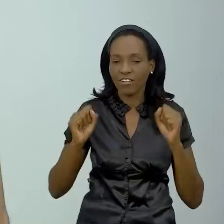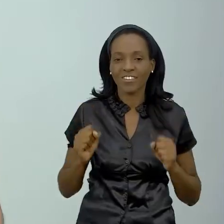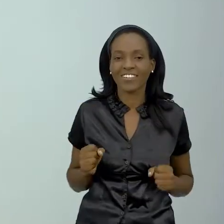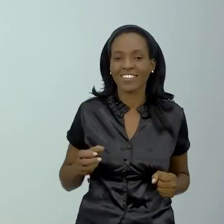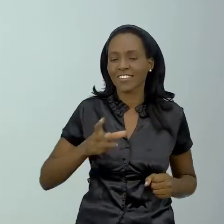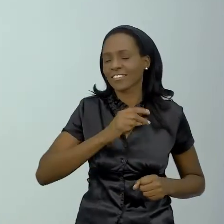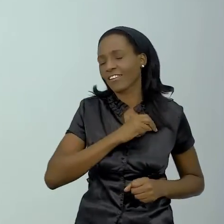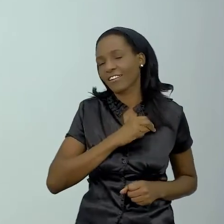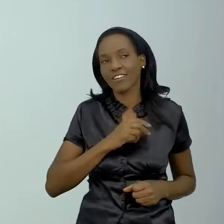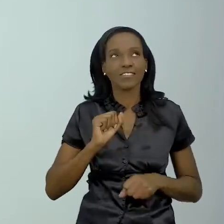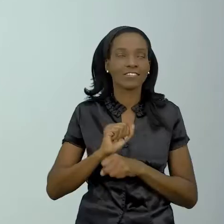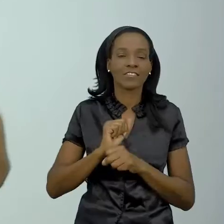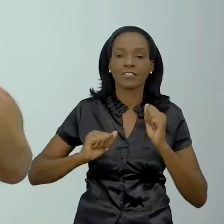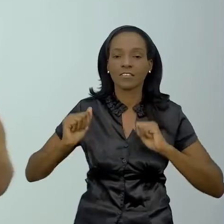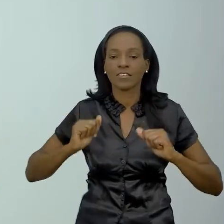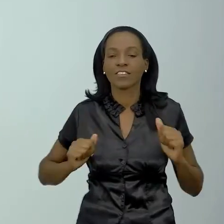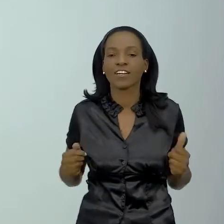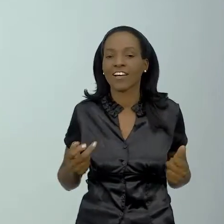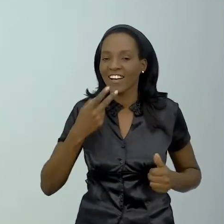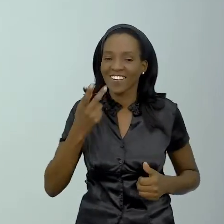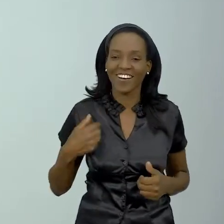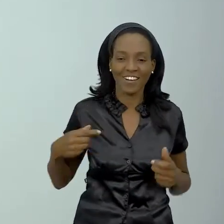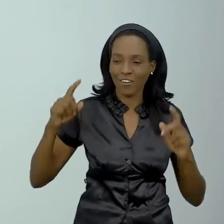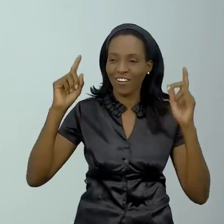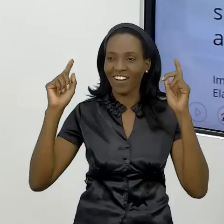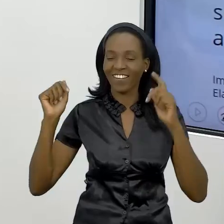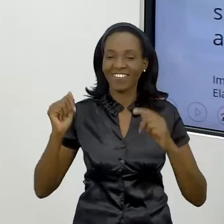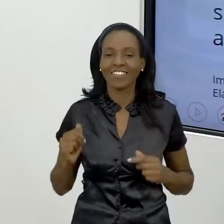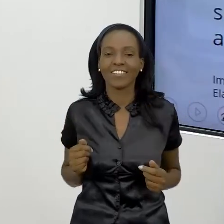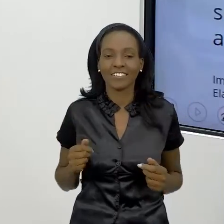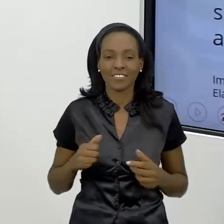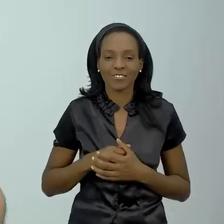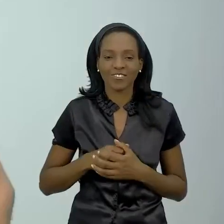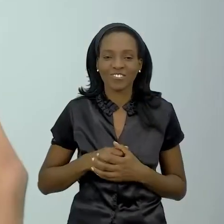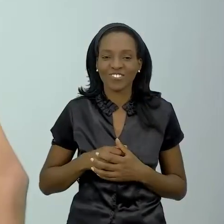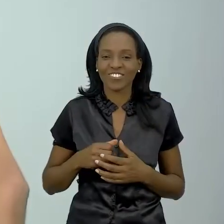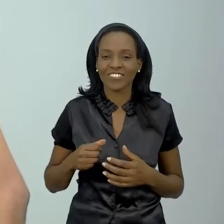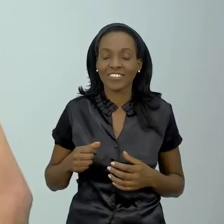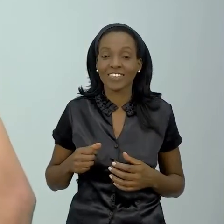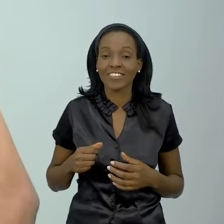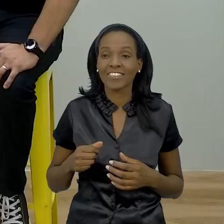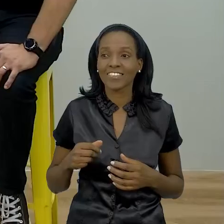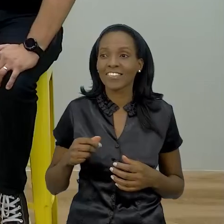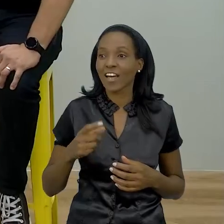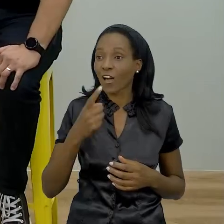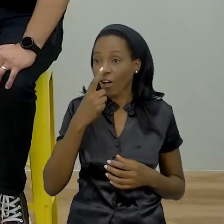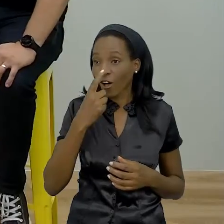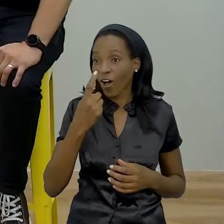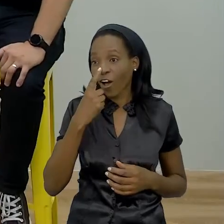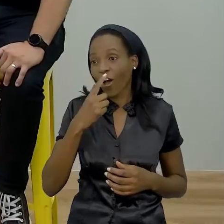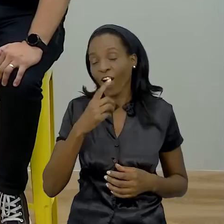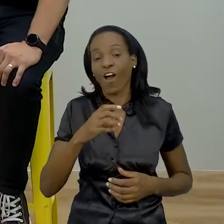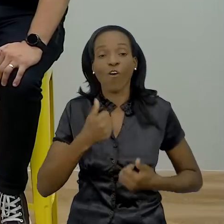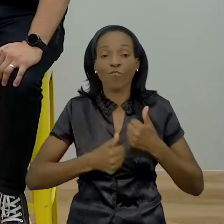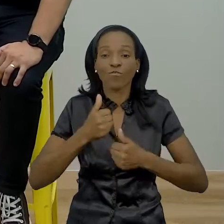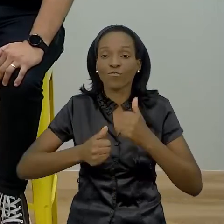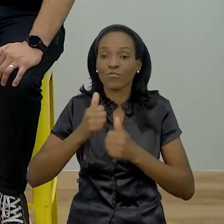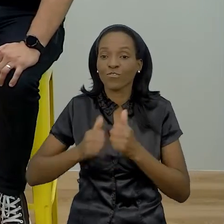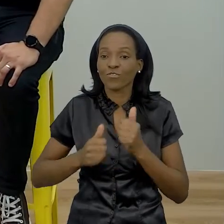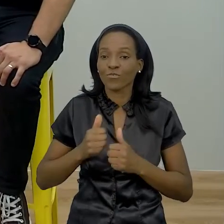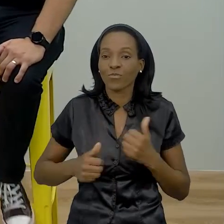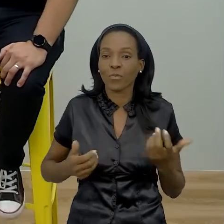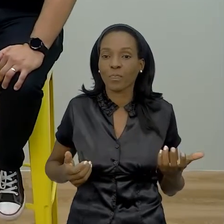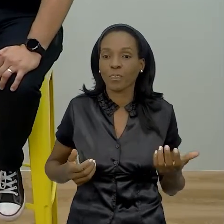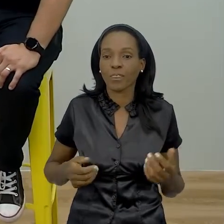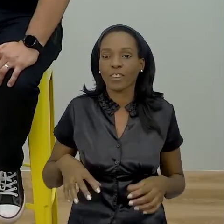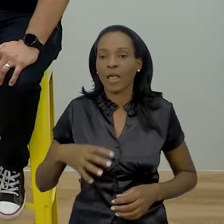não vejo a hora. Eu escuto uma Lalaô já... Trabalhado no glitter. Nossa, adoro futebol. Futebol, amo futebol. Ando